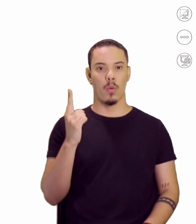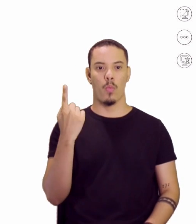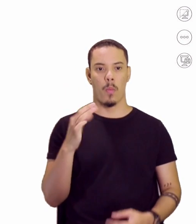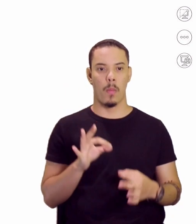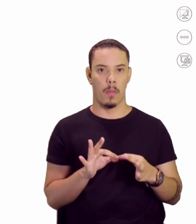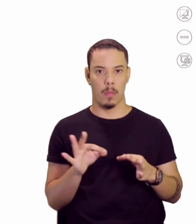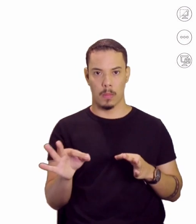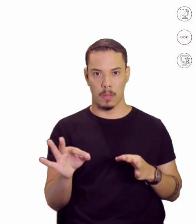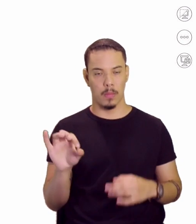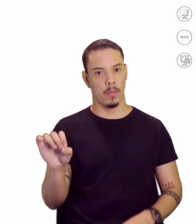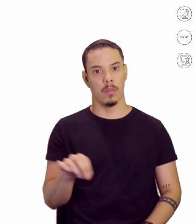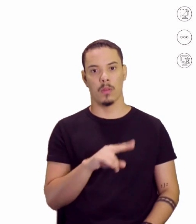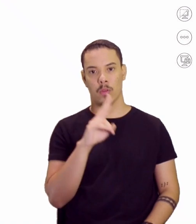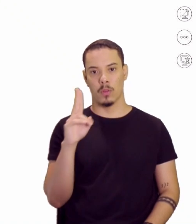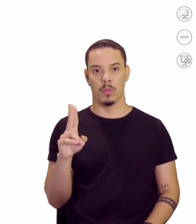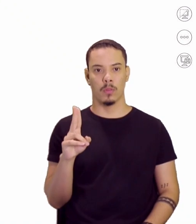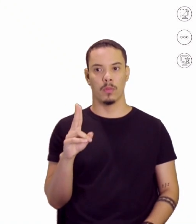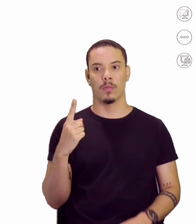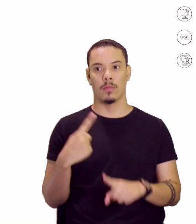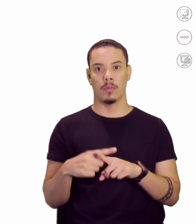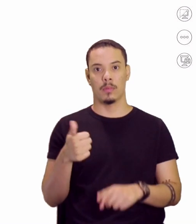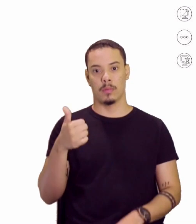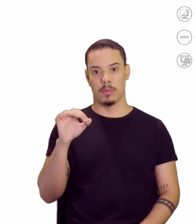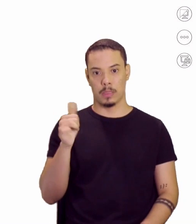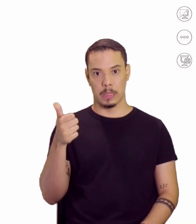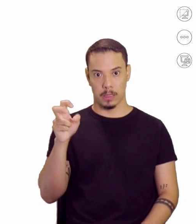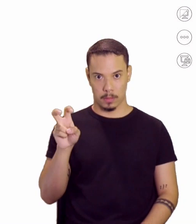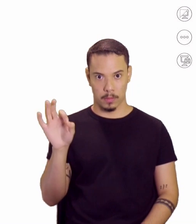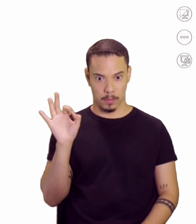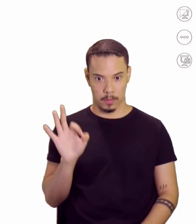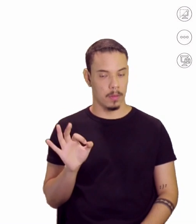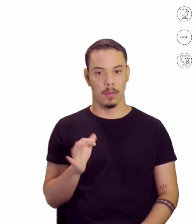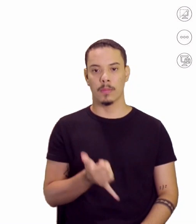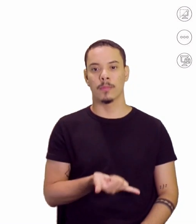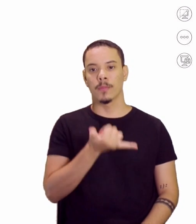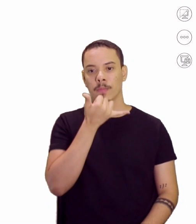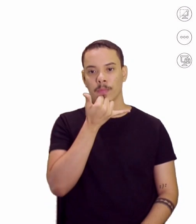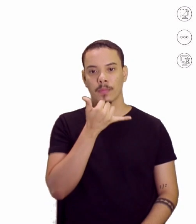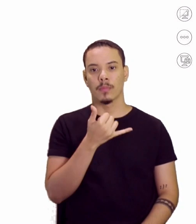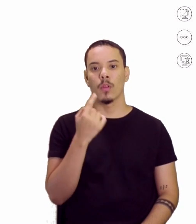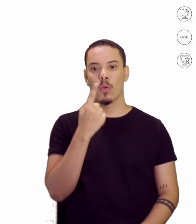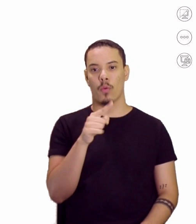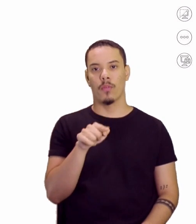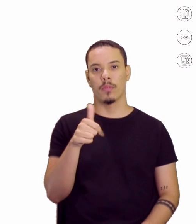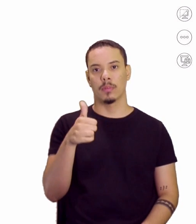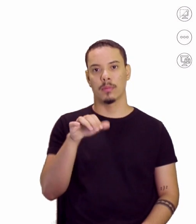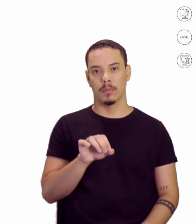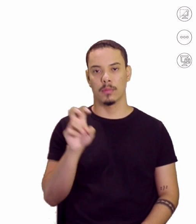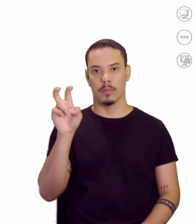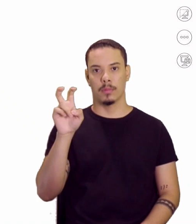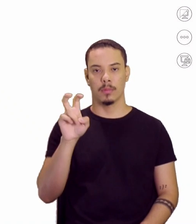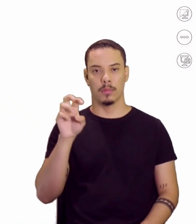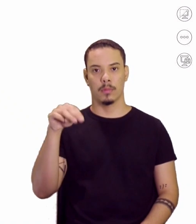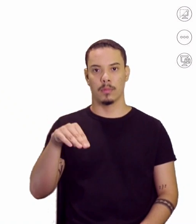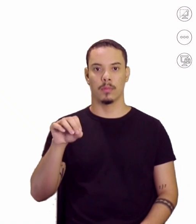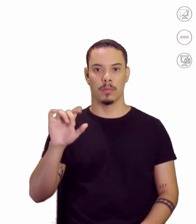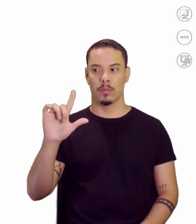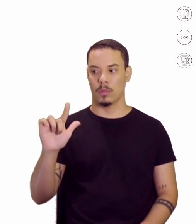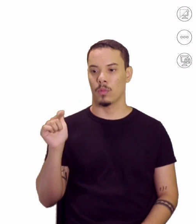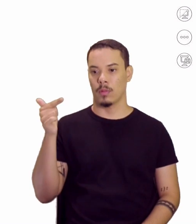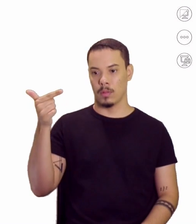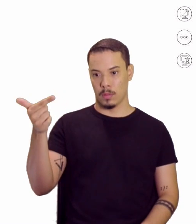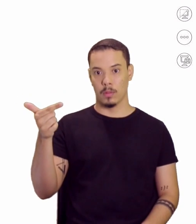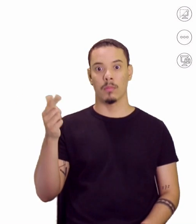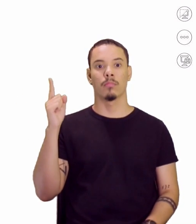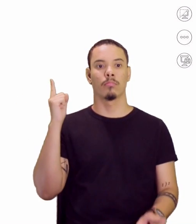metro, vezes 10 à quinta, né? 1 vezes 10 à quinta metros por segundo ao quadrado, a gente pode encontrar... Que é 100